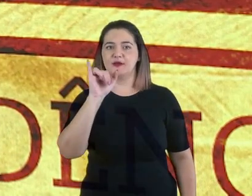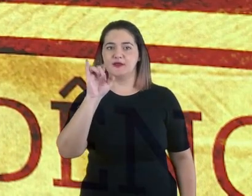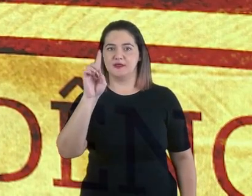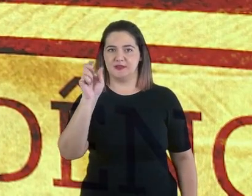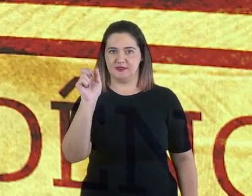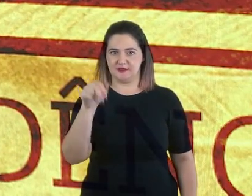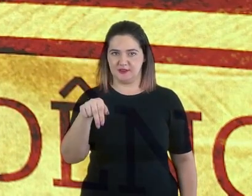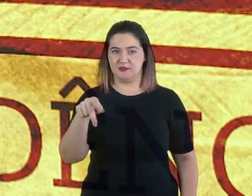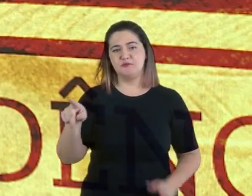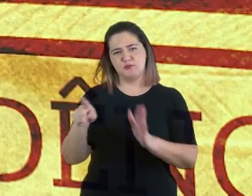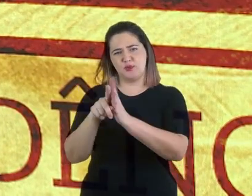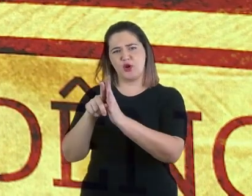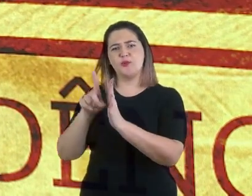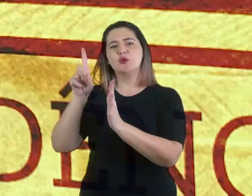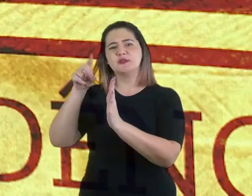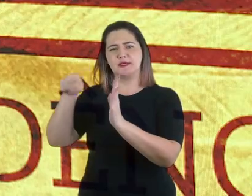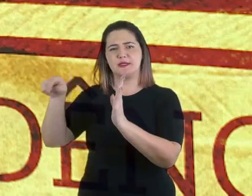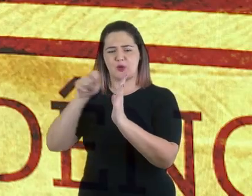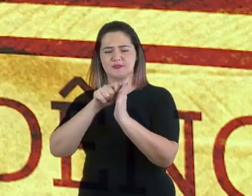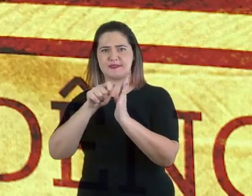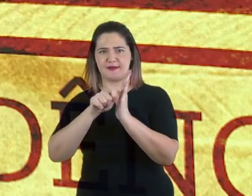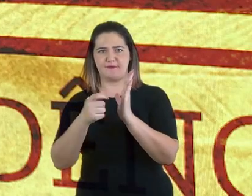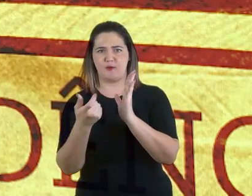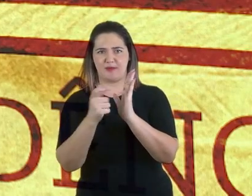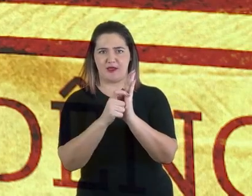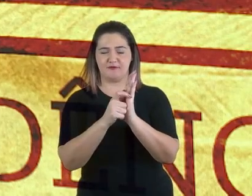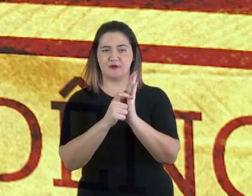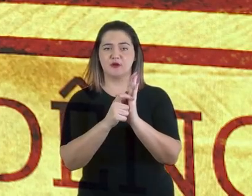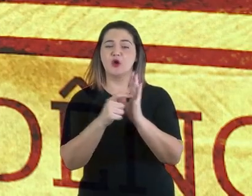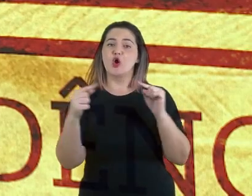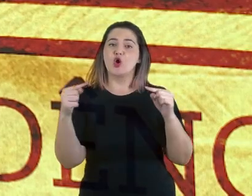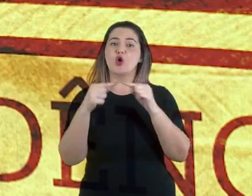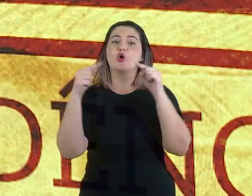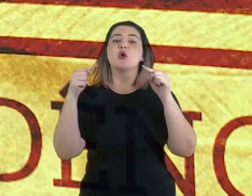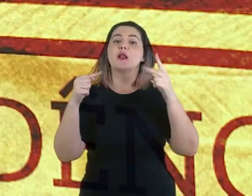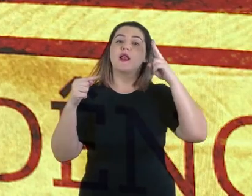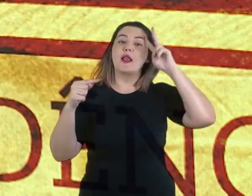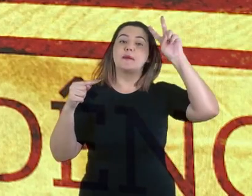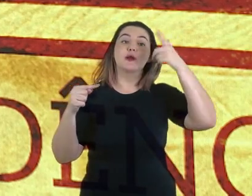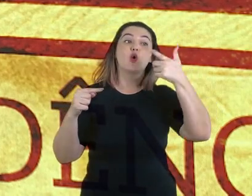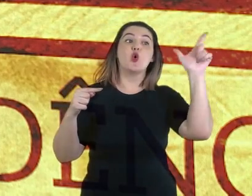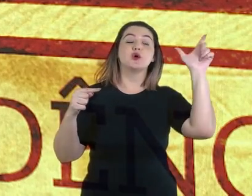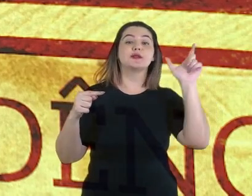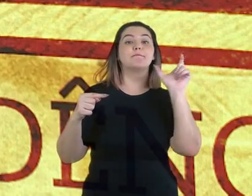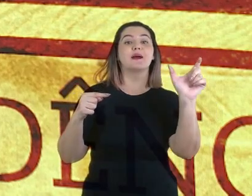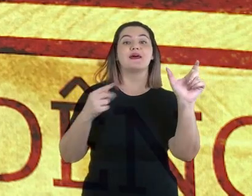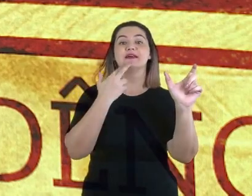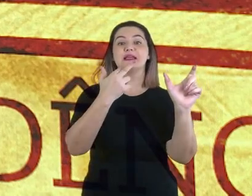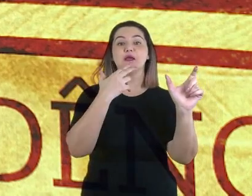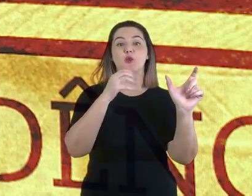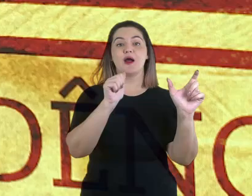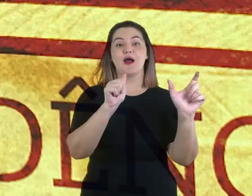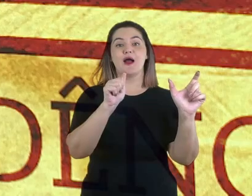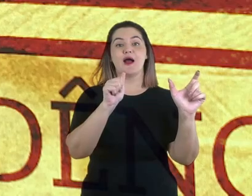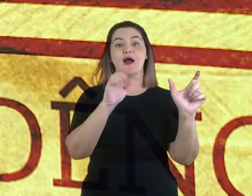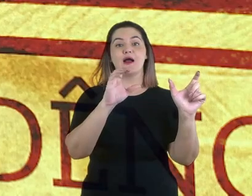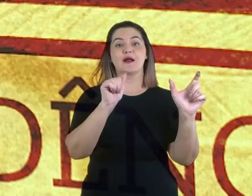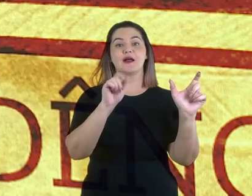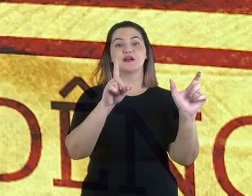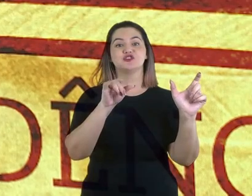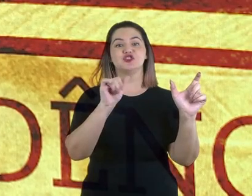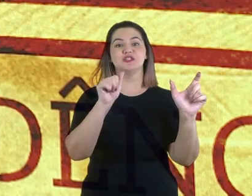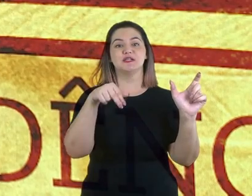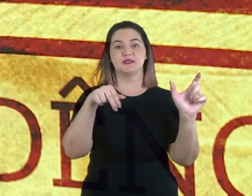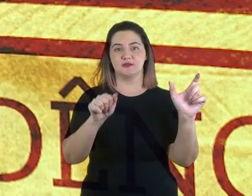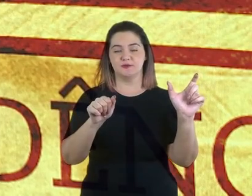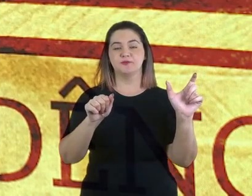usa, concorda ou lembra foneticamente uma antiga palavra acadiana e também assíria, Adanu. Veja,